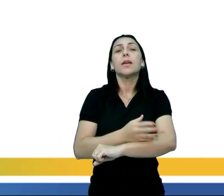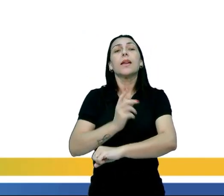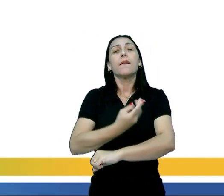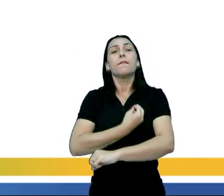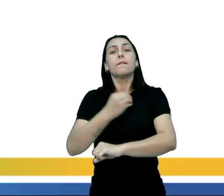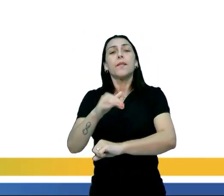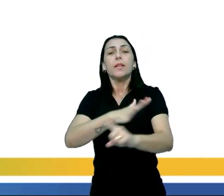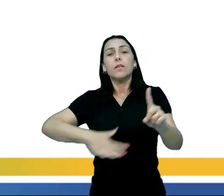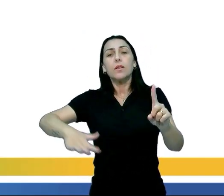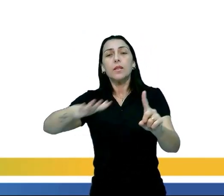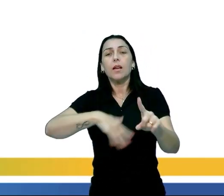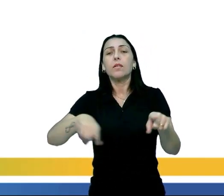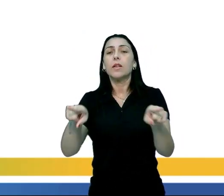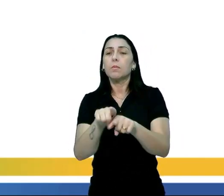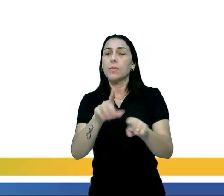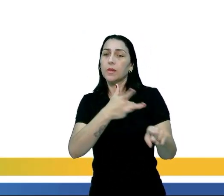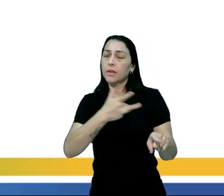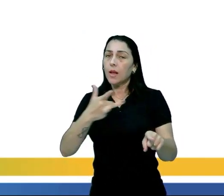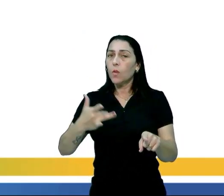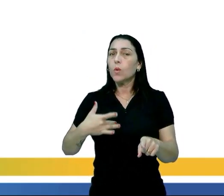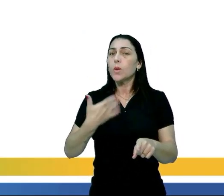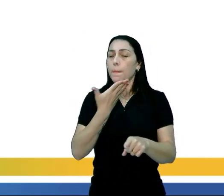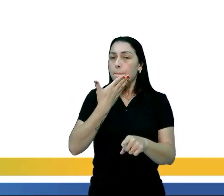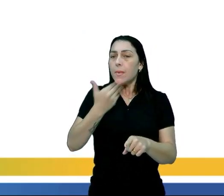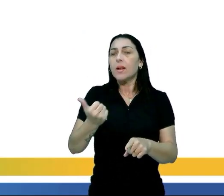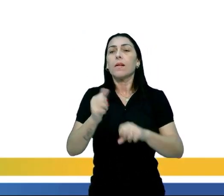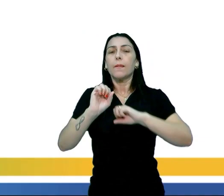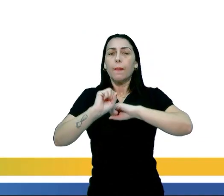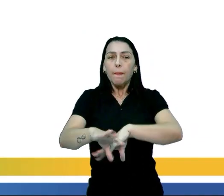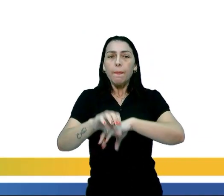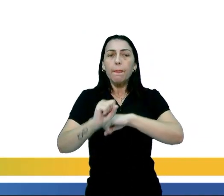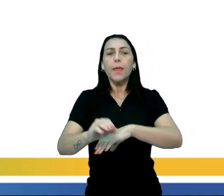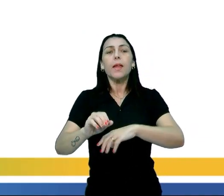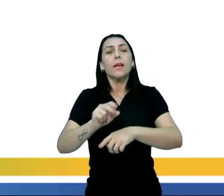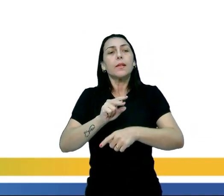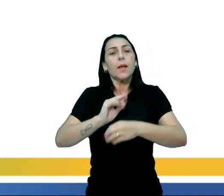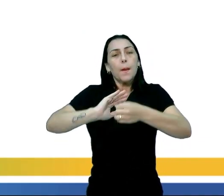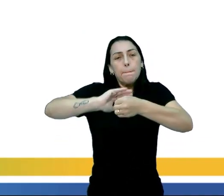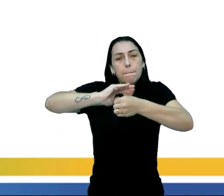na plenitude da vida social, na promoção da saúde e da educação e na